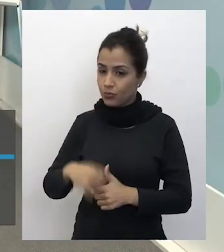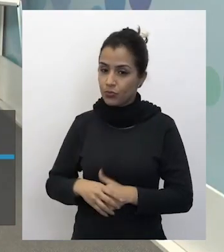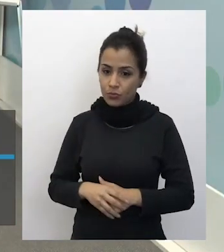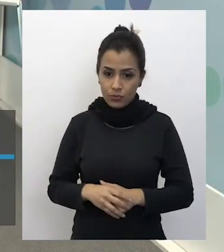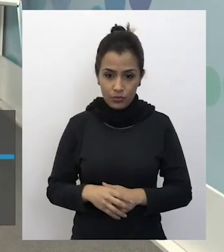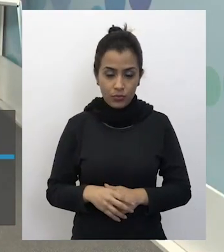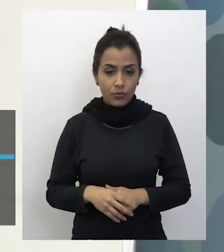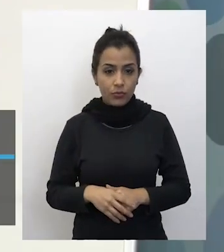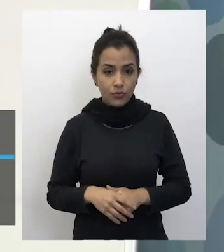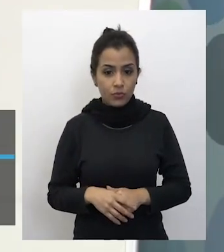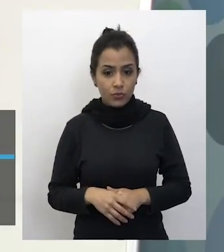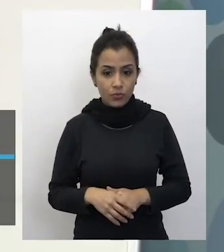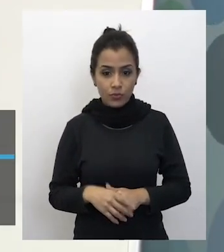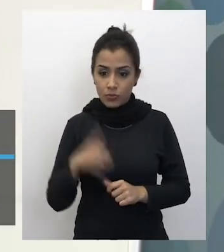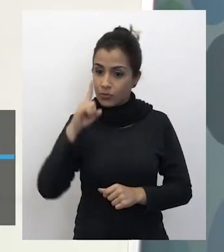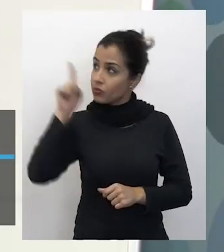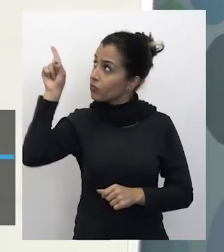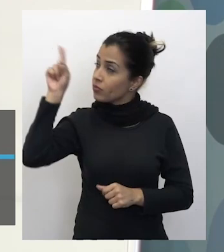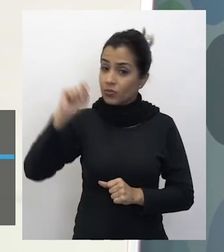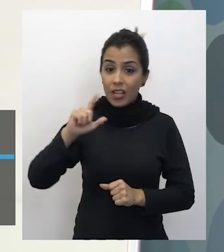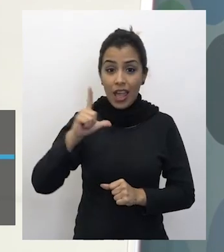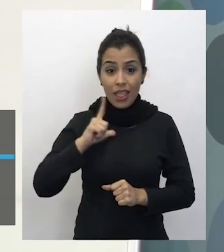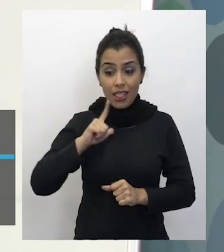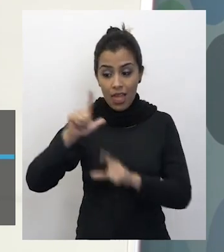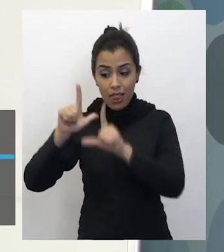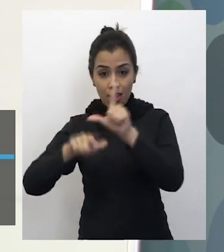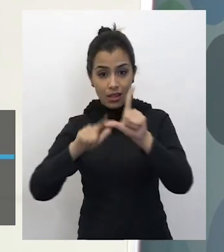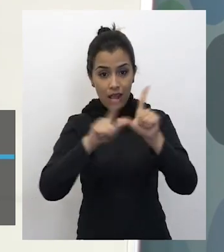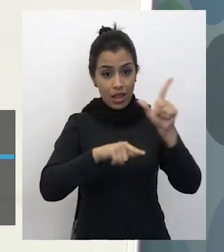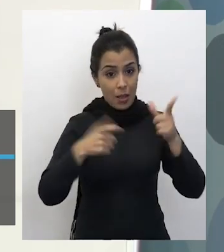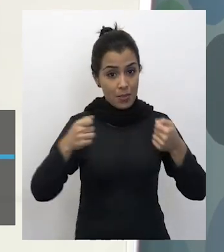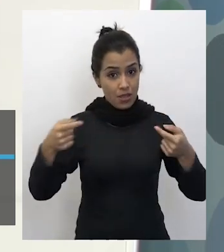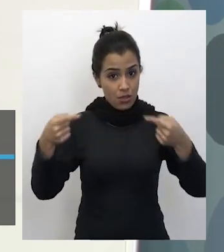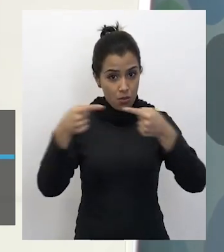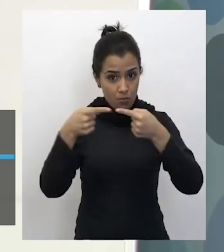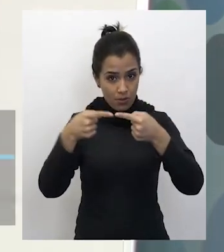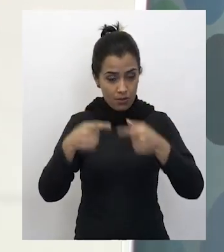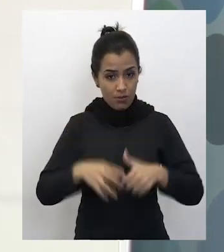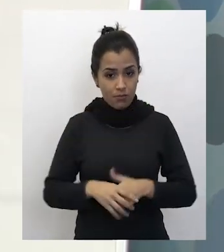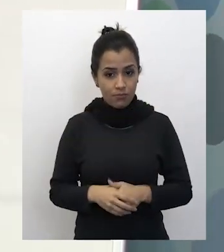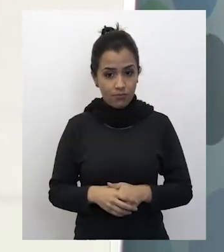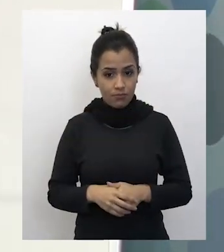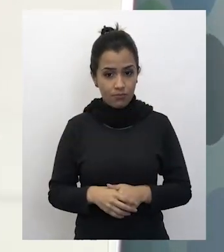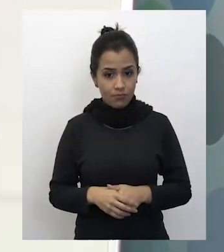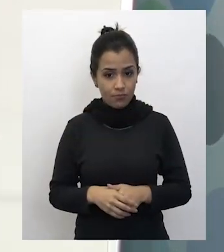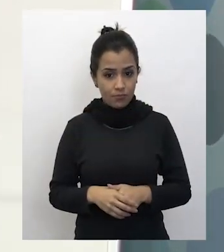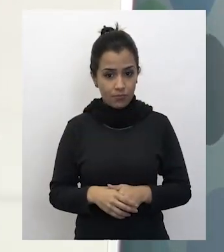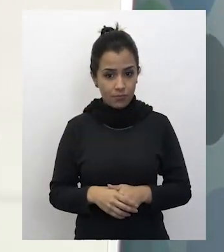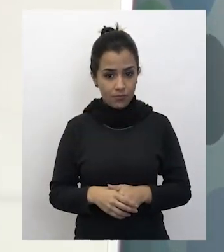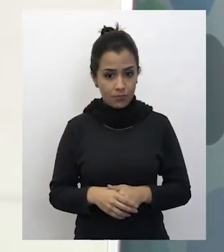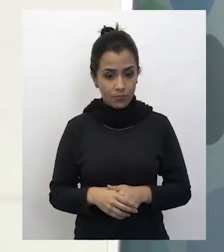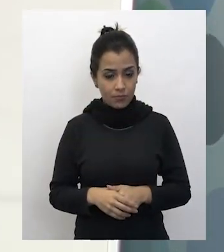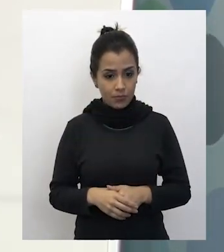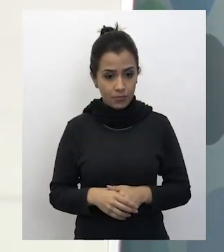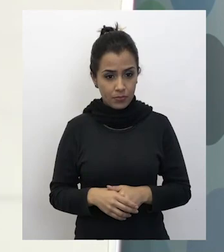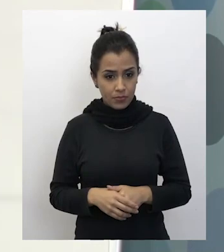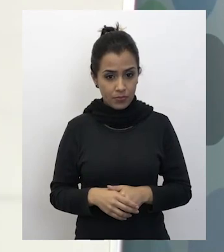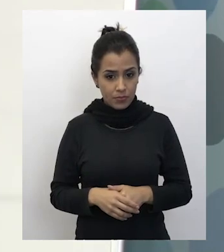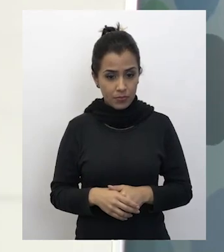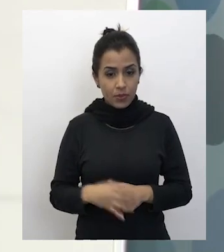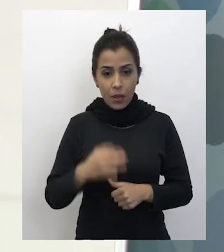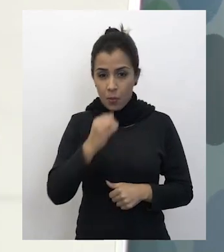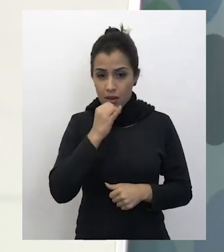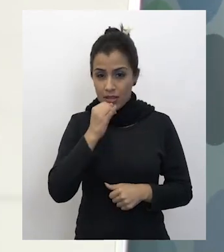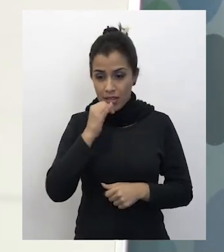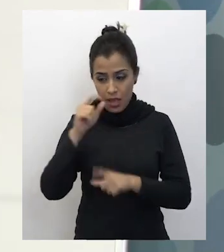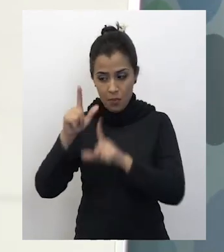E aí existem algumas combinações. Então, digamos aqui, ó, que ele está aqui, T, C, eu não vou nem falar o nome aqui,